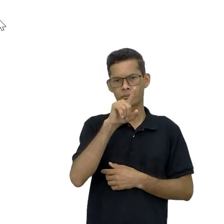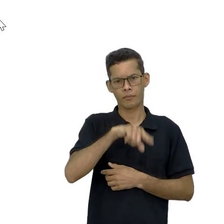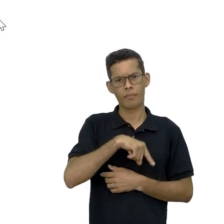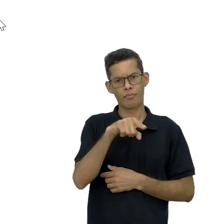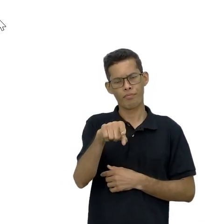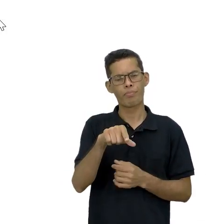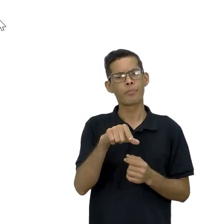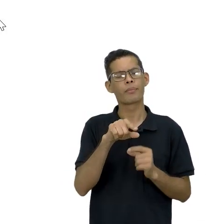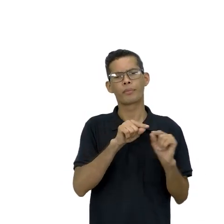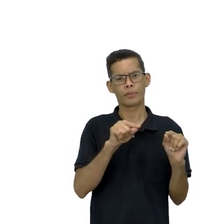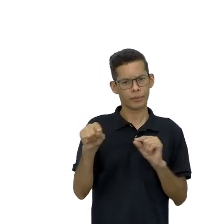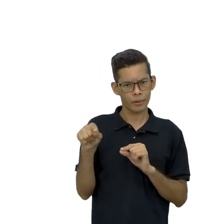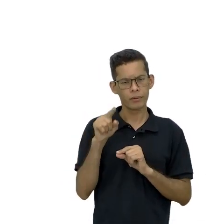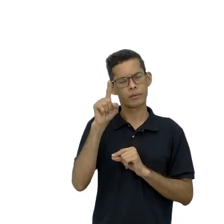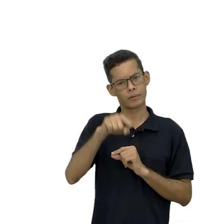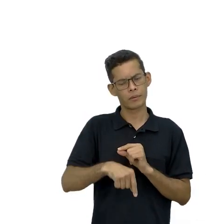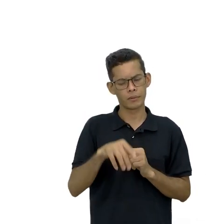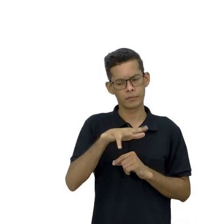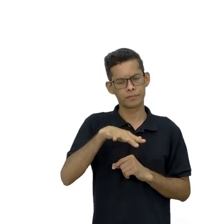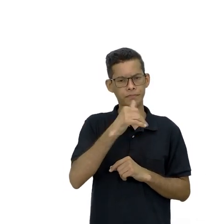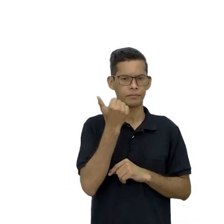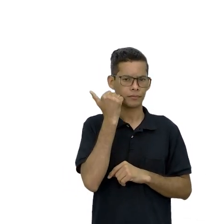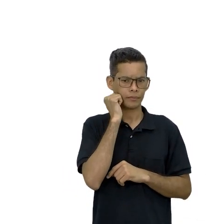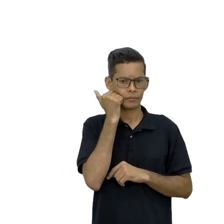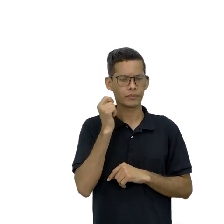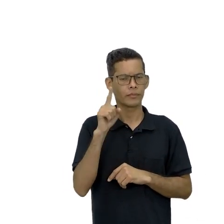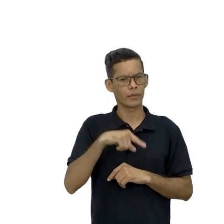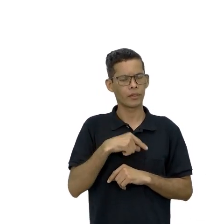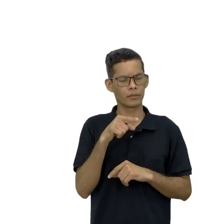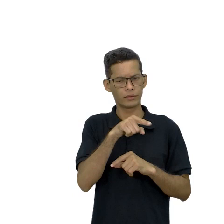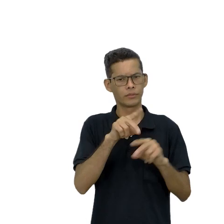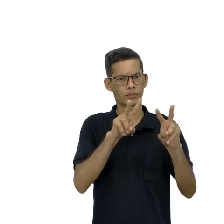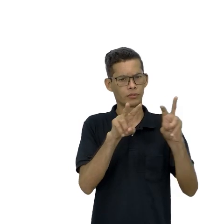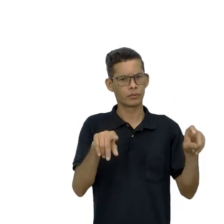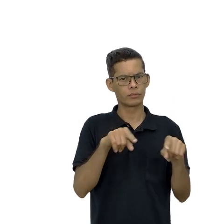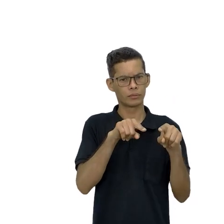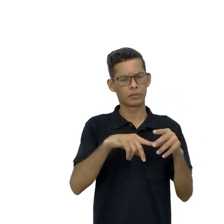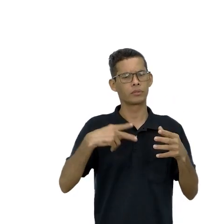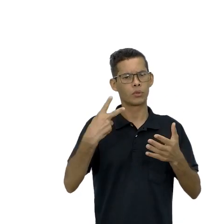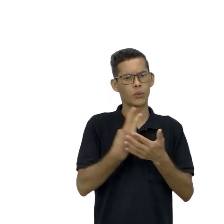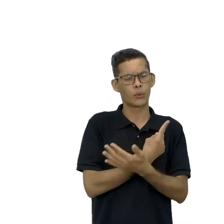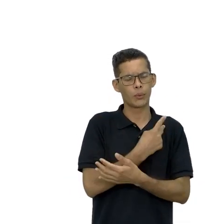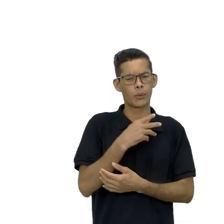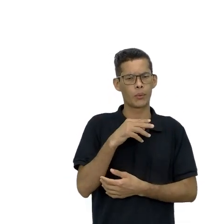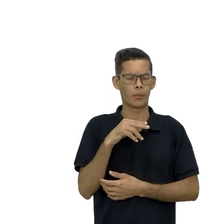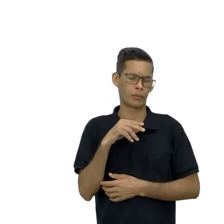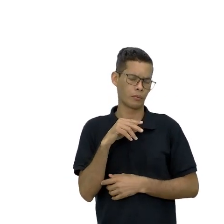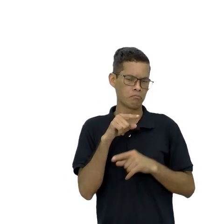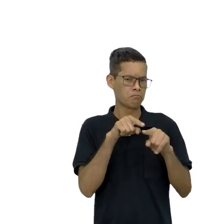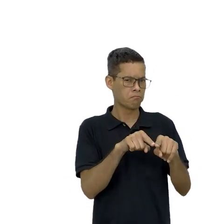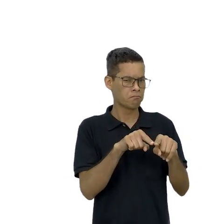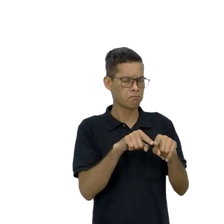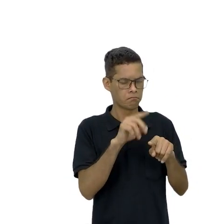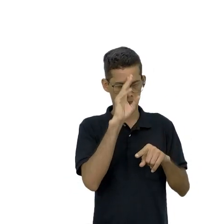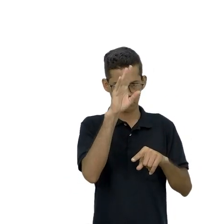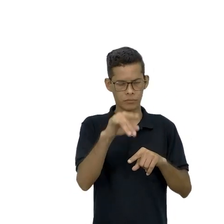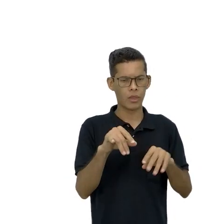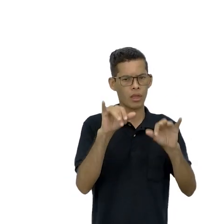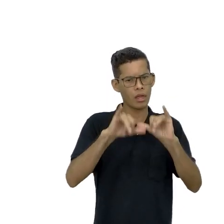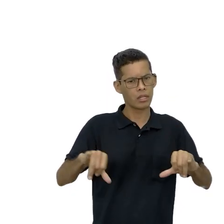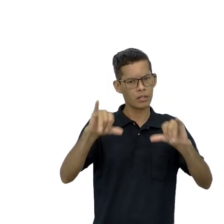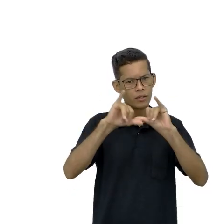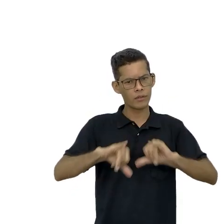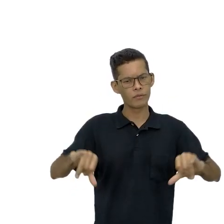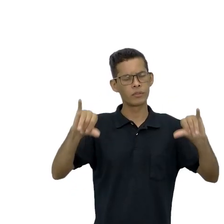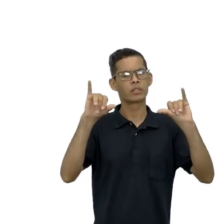sendo uma de divulgação científica é esse teor, né? O fato de ela trazer essencialmente a divulgação de